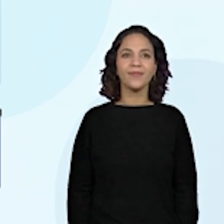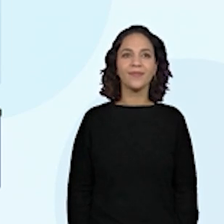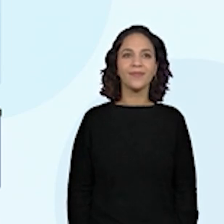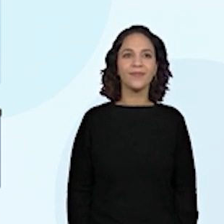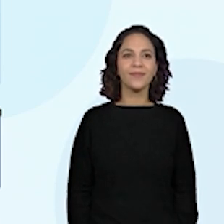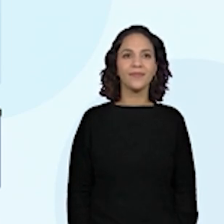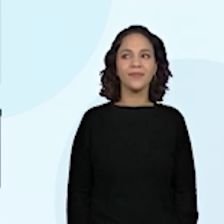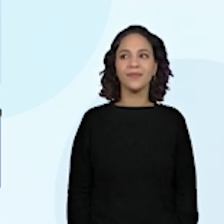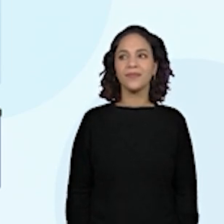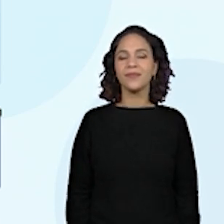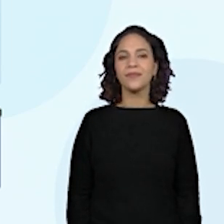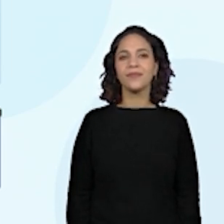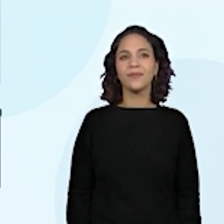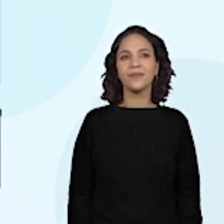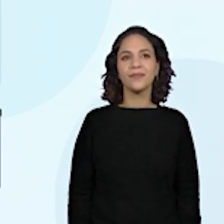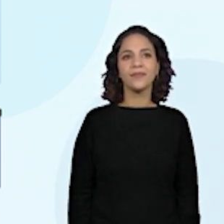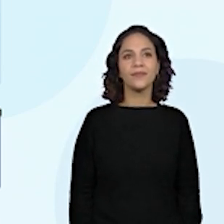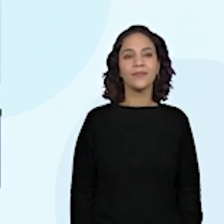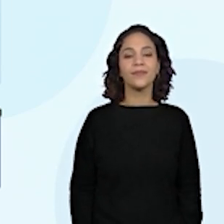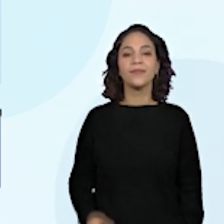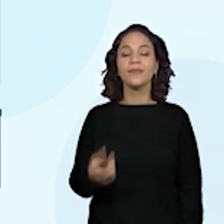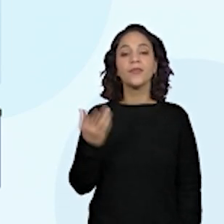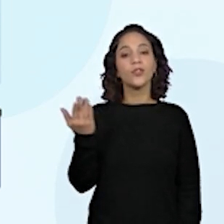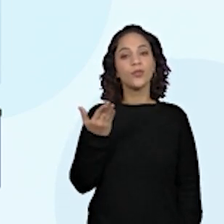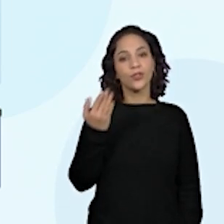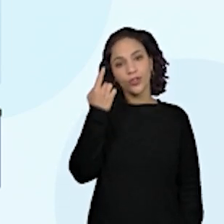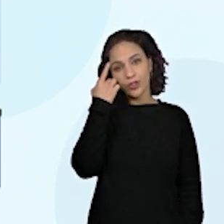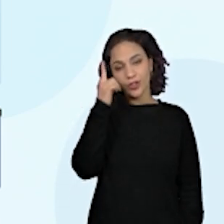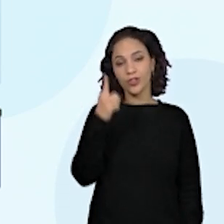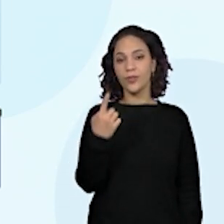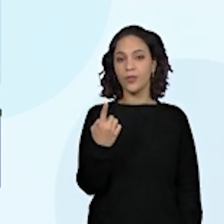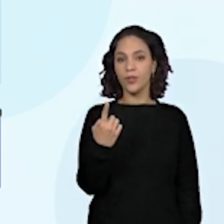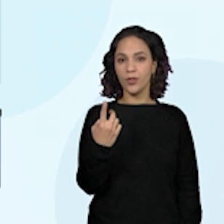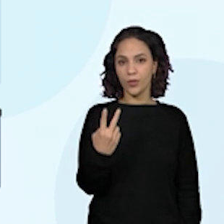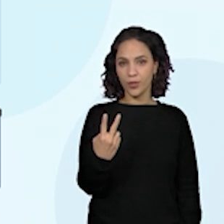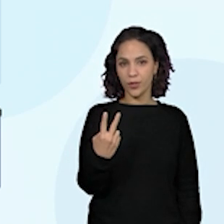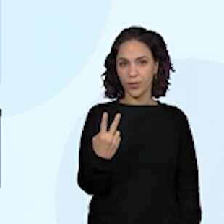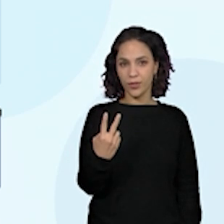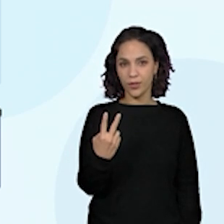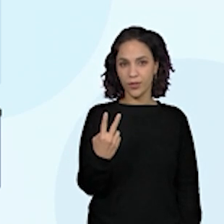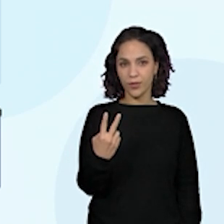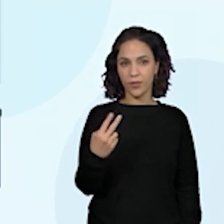Hoje que é dia 12 de novembro,